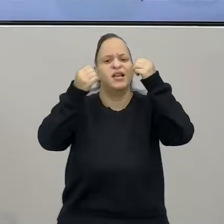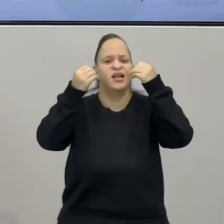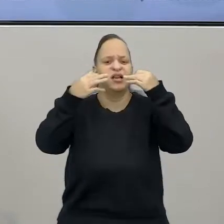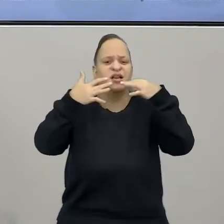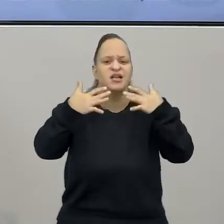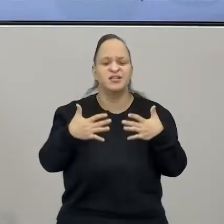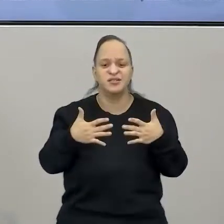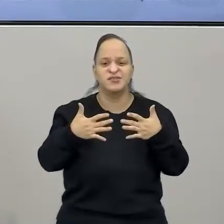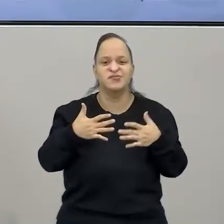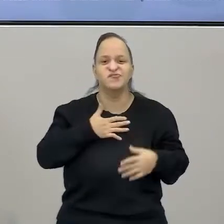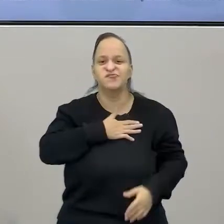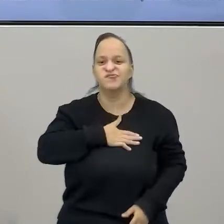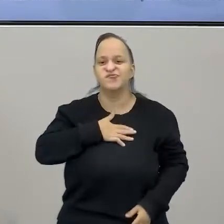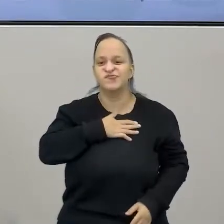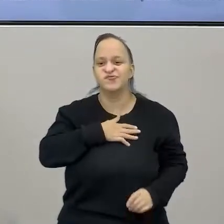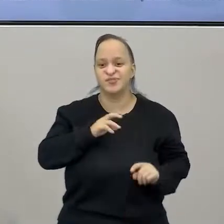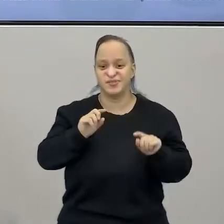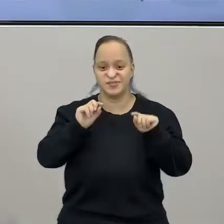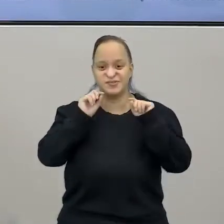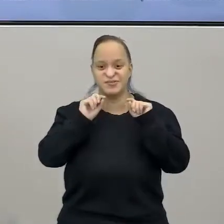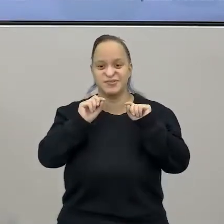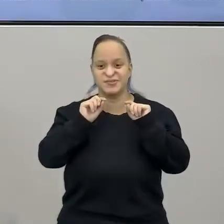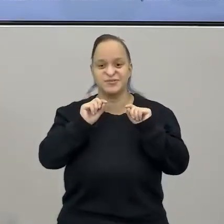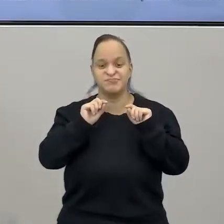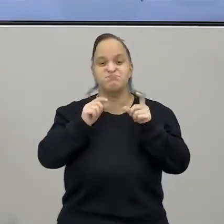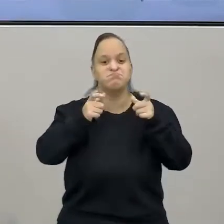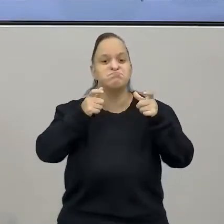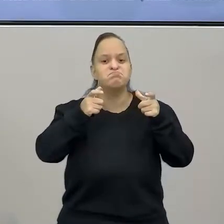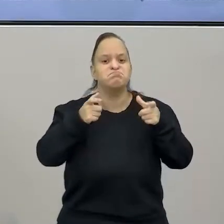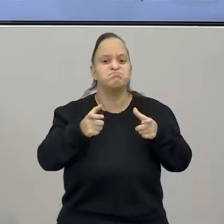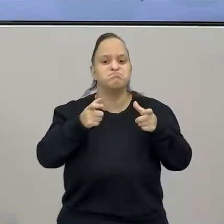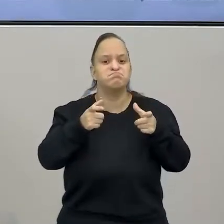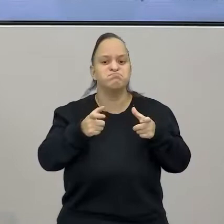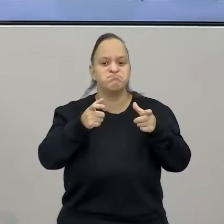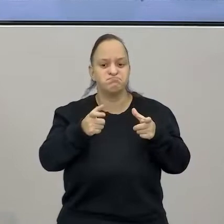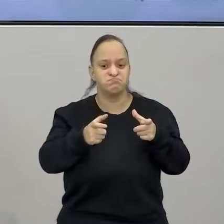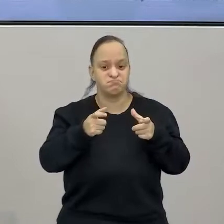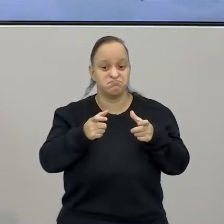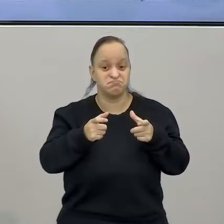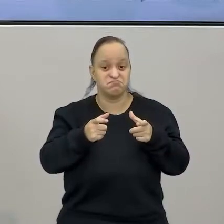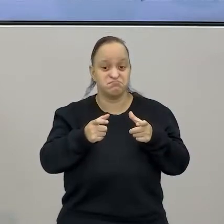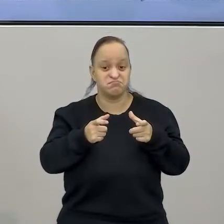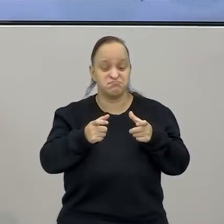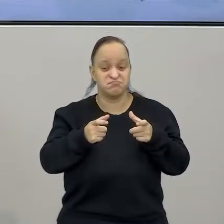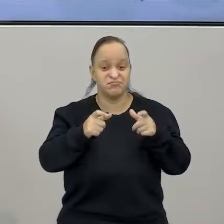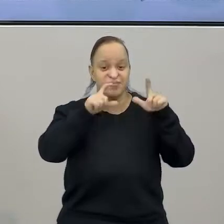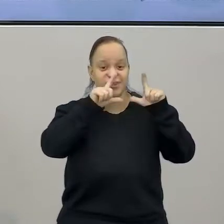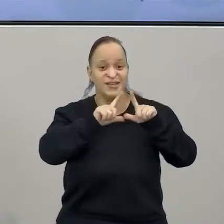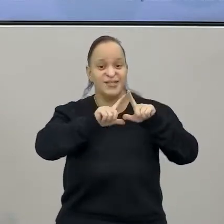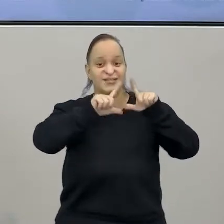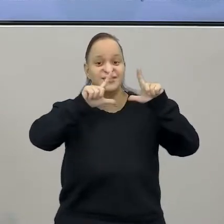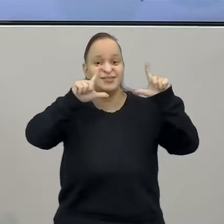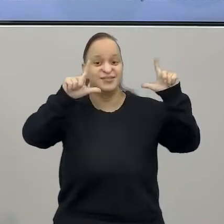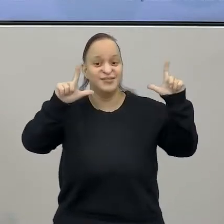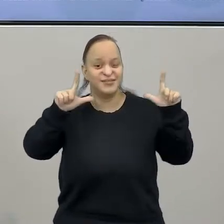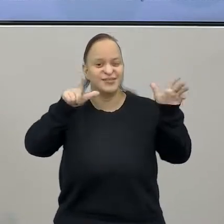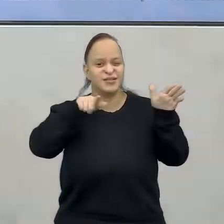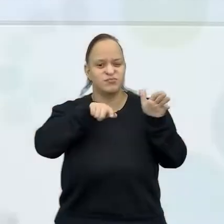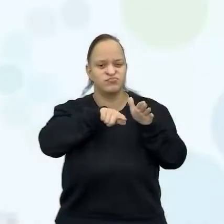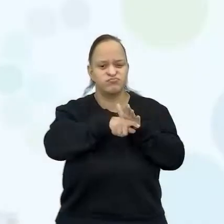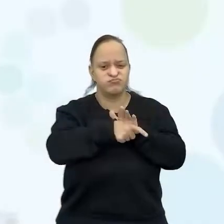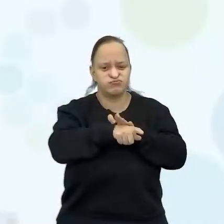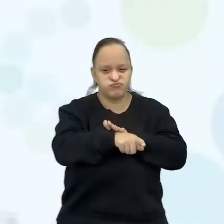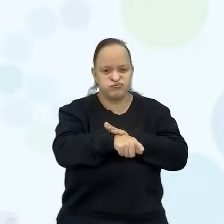gosto de fazer o mapa do shopping. Onde estamos? Então vai aparecer para vocês aí na tela. Nós estamos no nosso